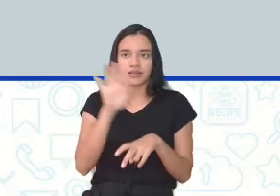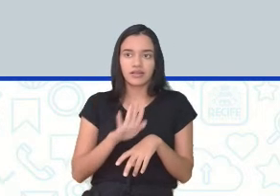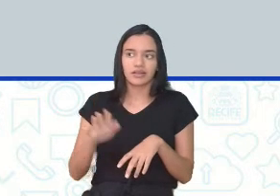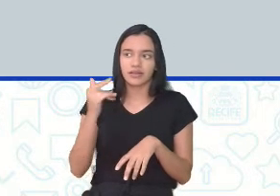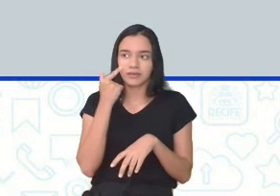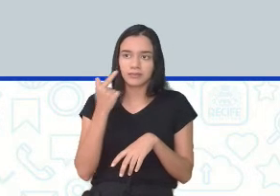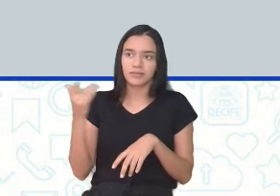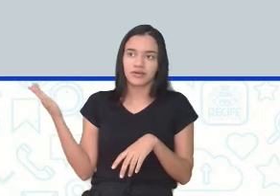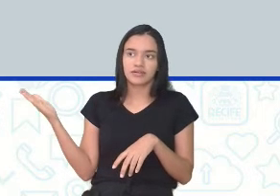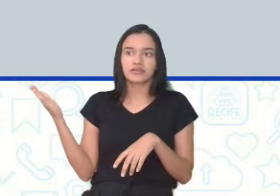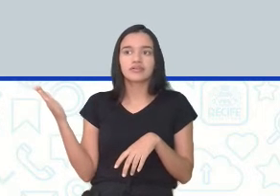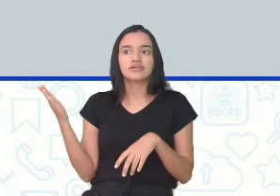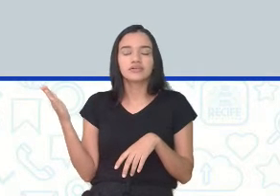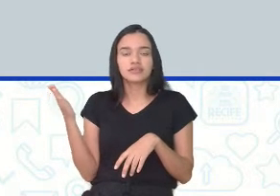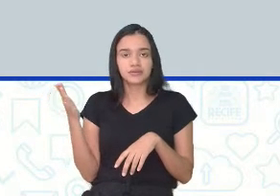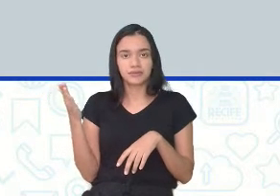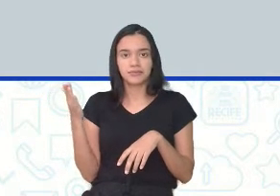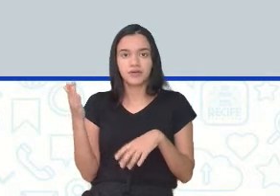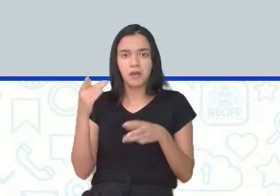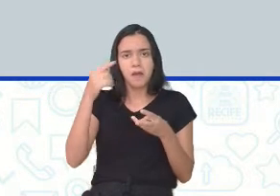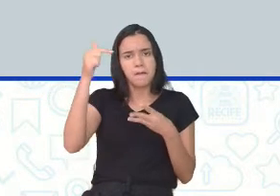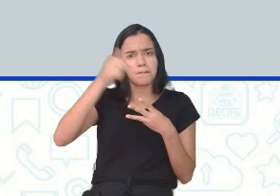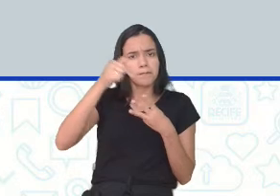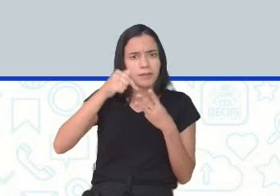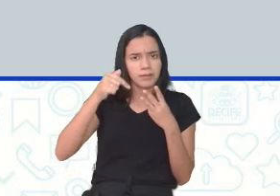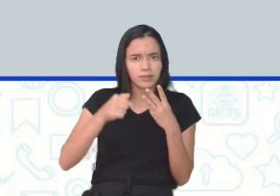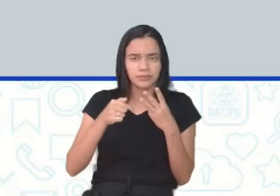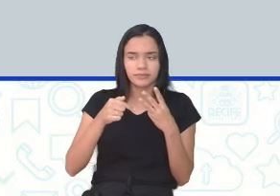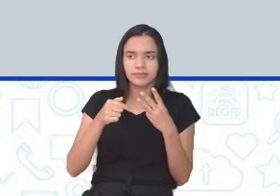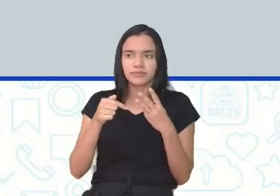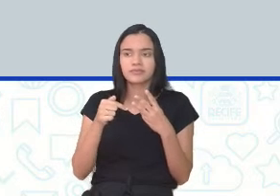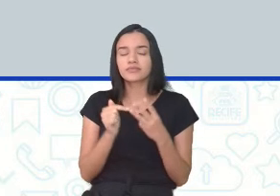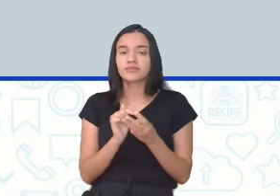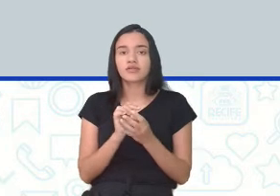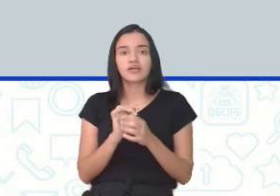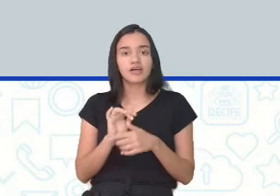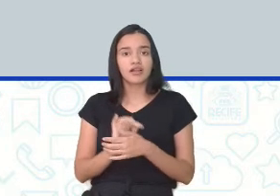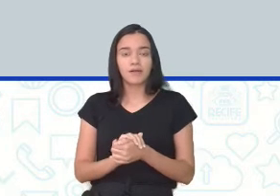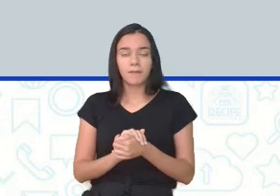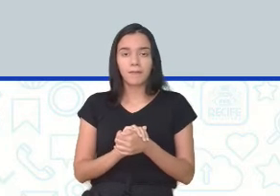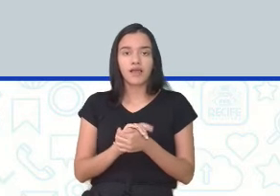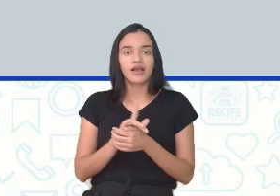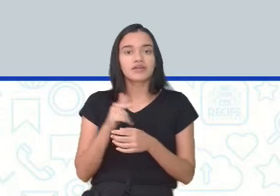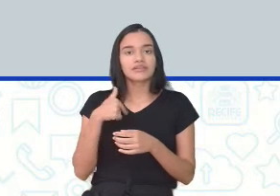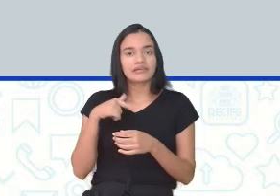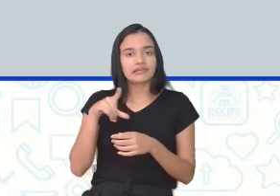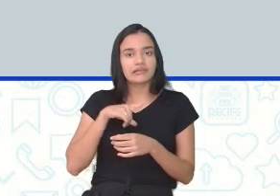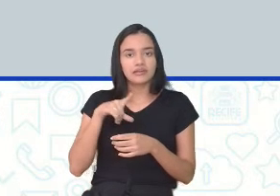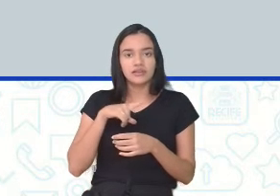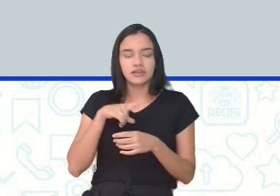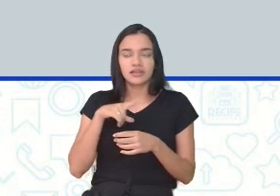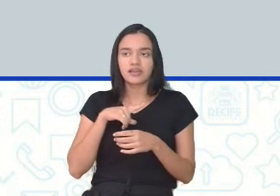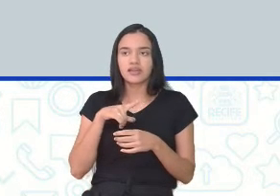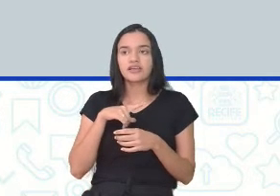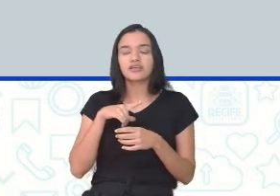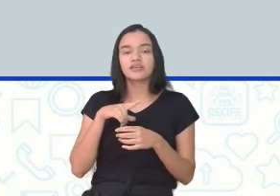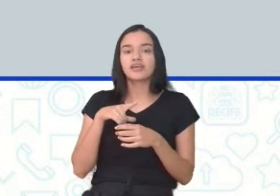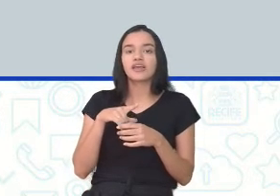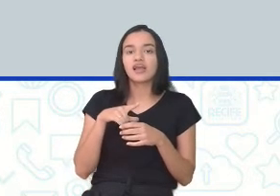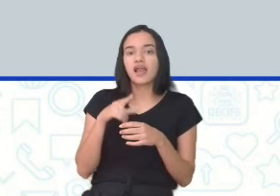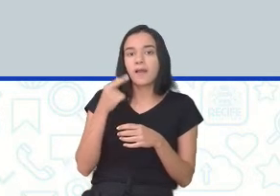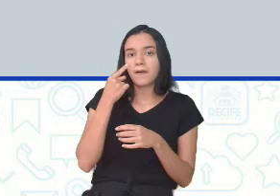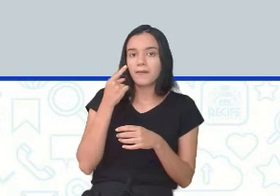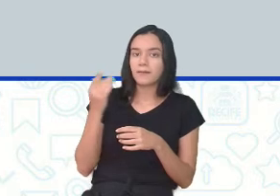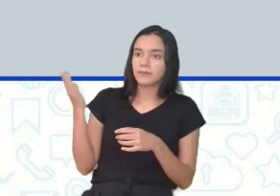do útero, corpo do útero e o colo do útero, que já fica aí abaixo, aí